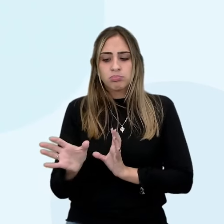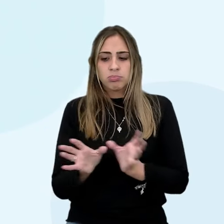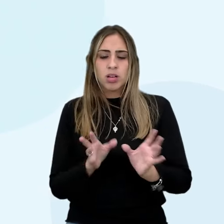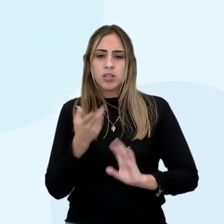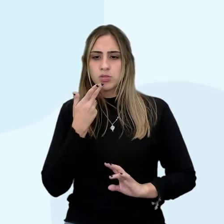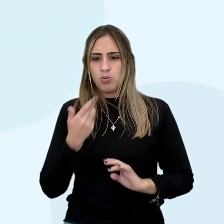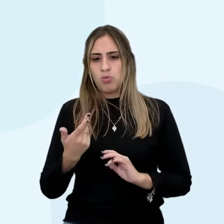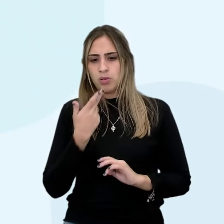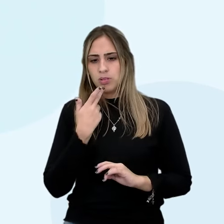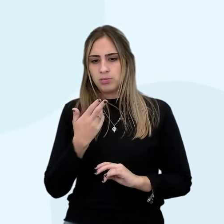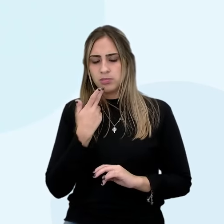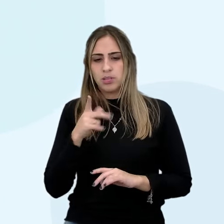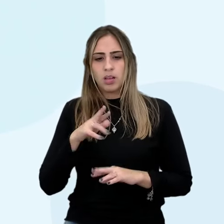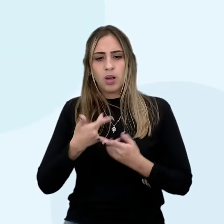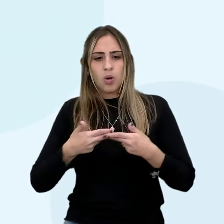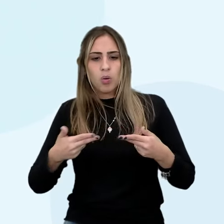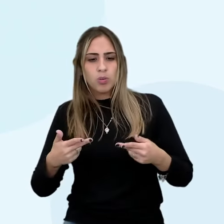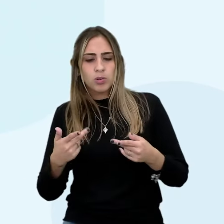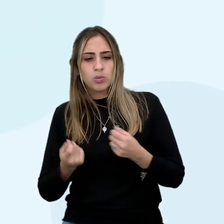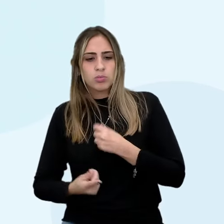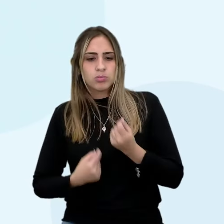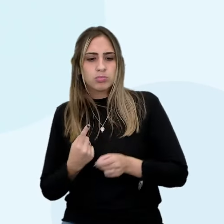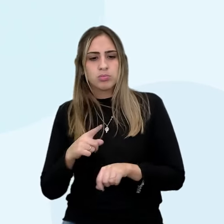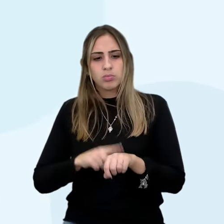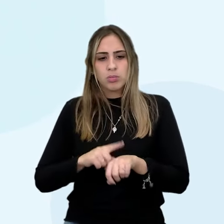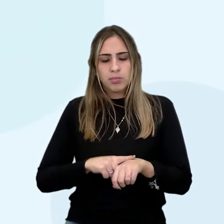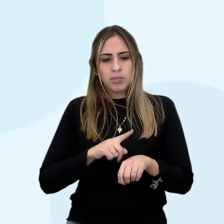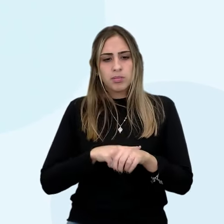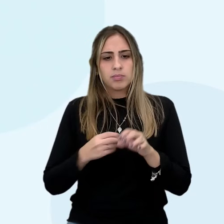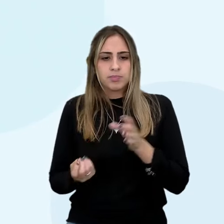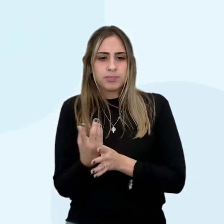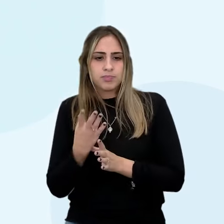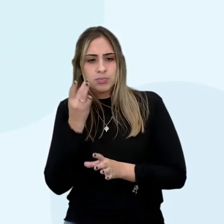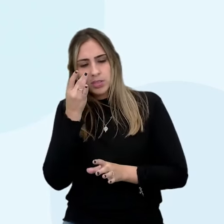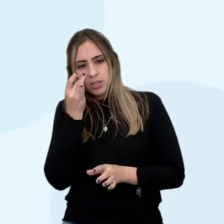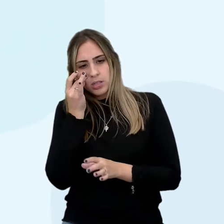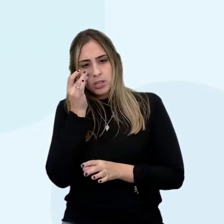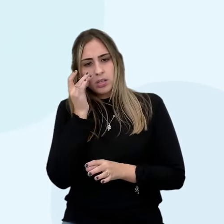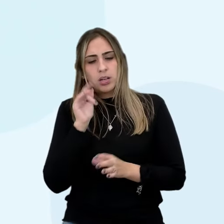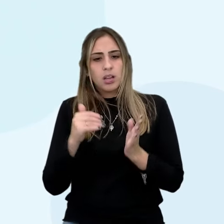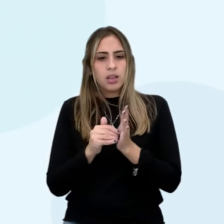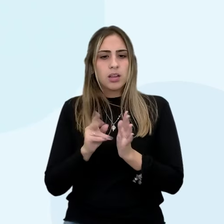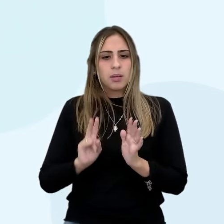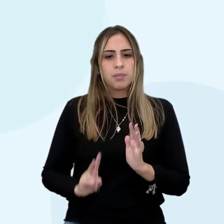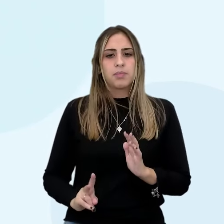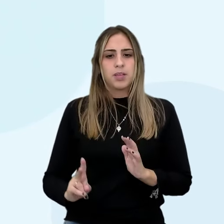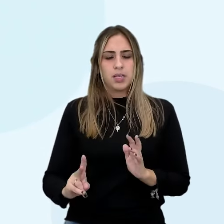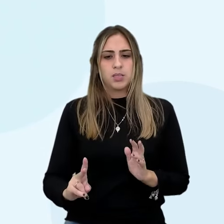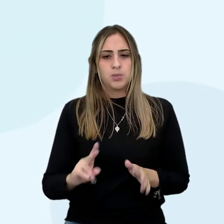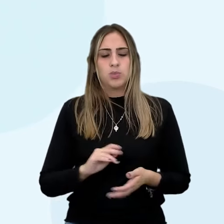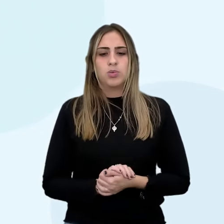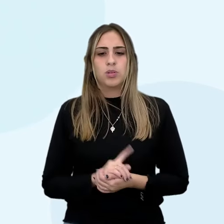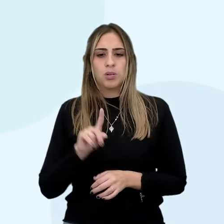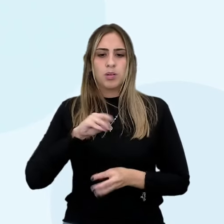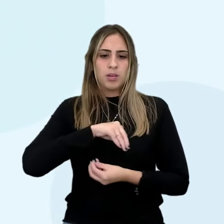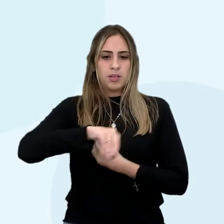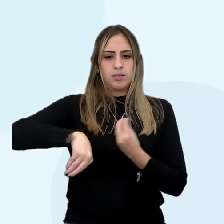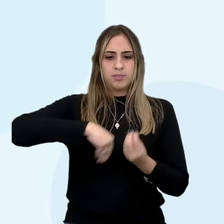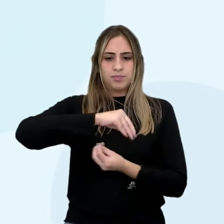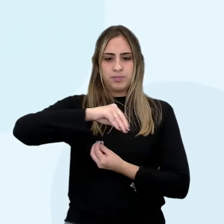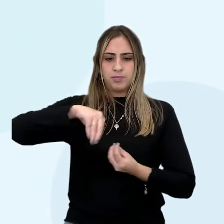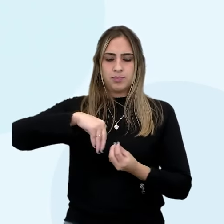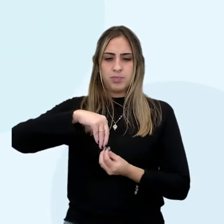cores em alguns momentos aparenta haver até mesmo é uma mistura